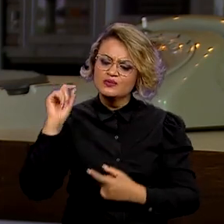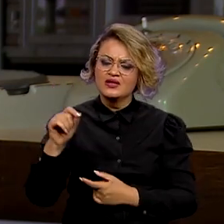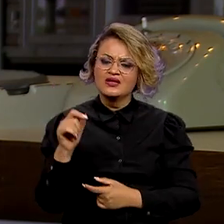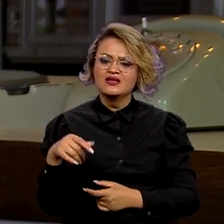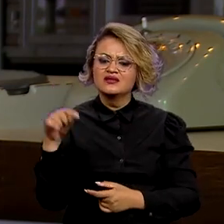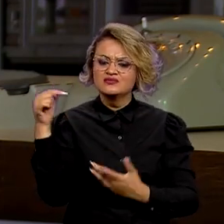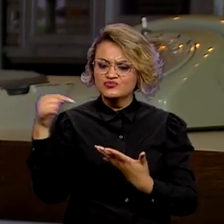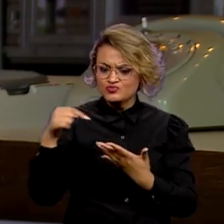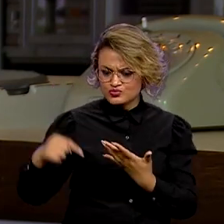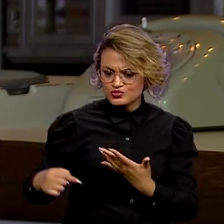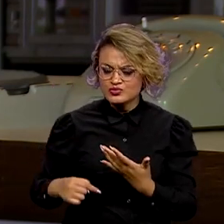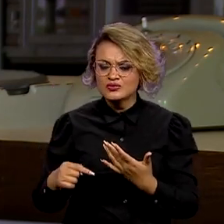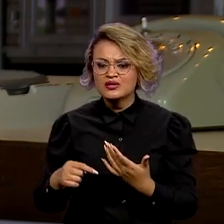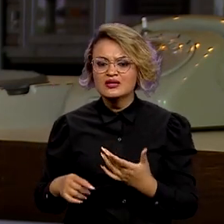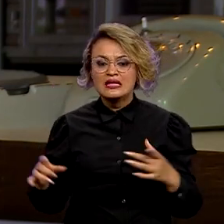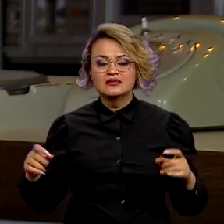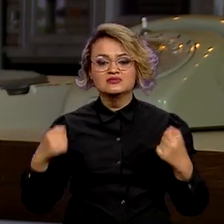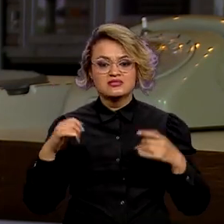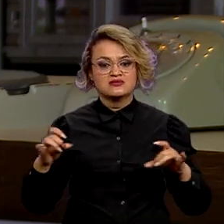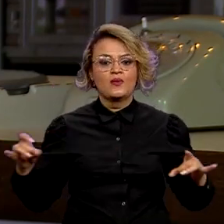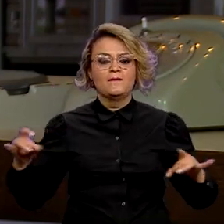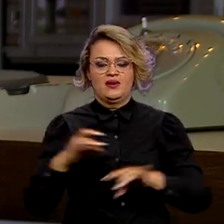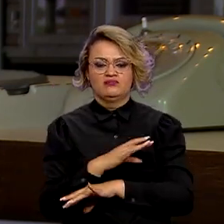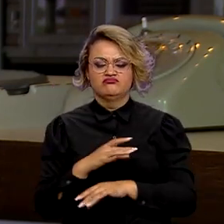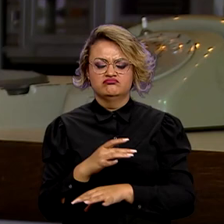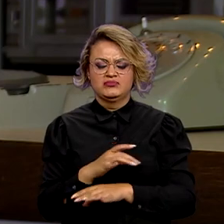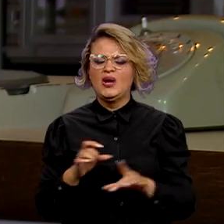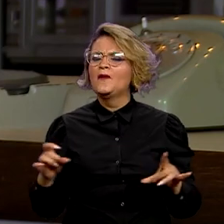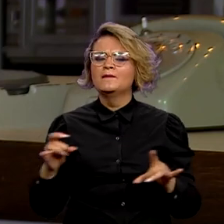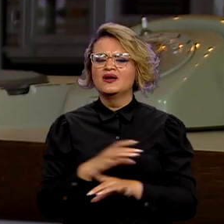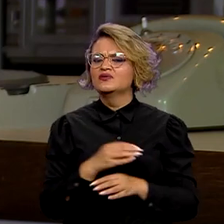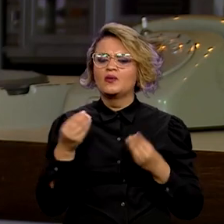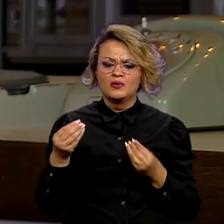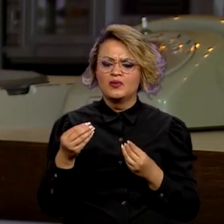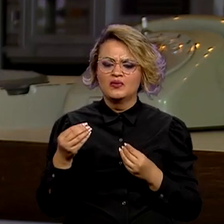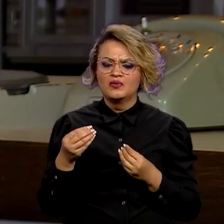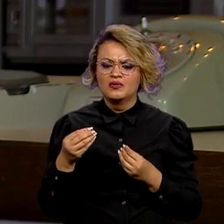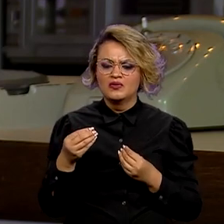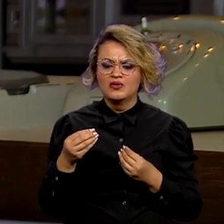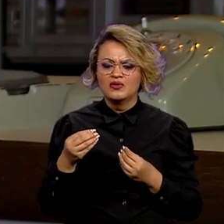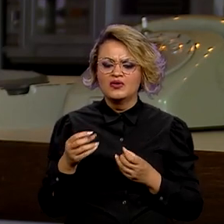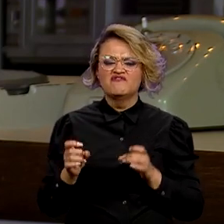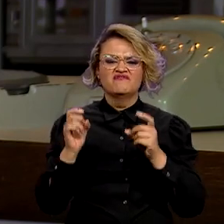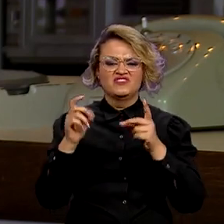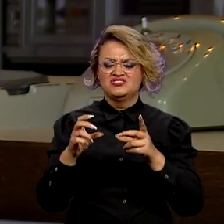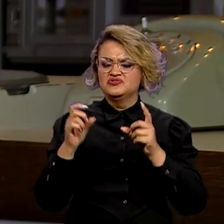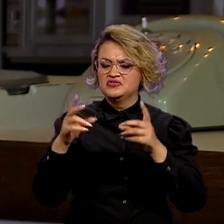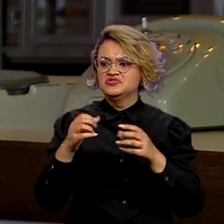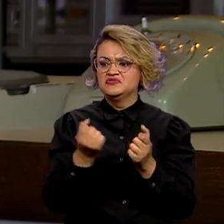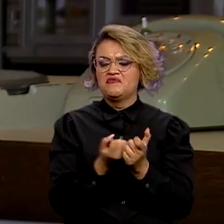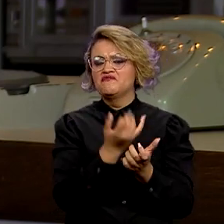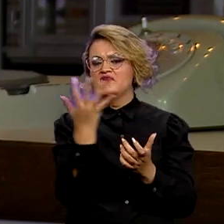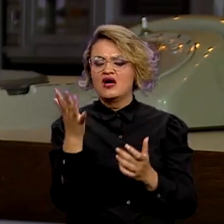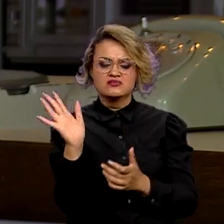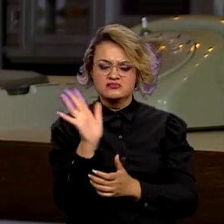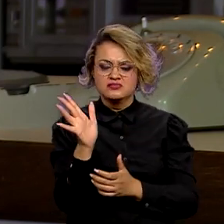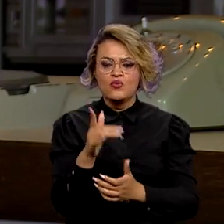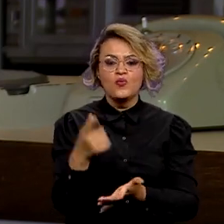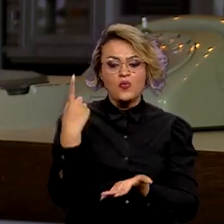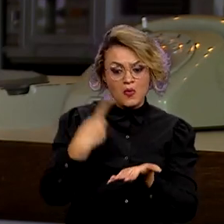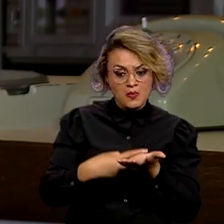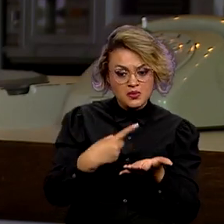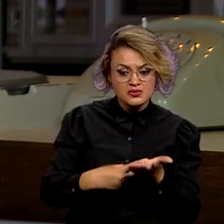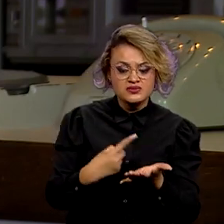de carbono, eles tenham integridade, que eles não estejam sendo vendidos mais de uma vez, que o compromisso